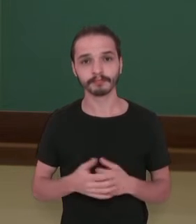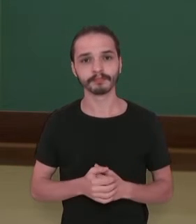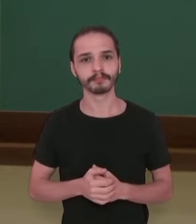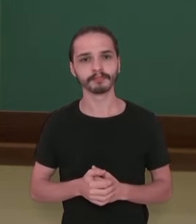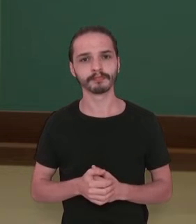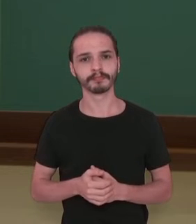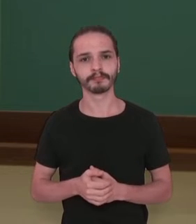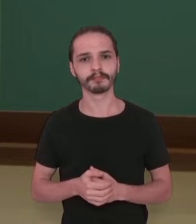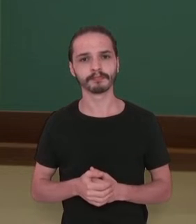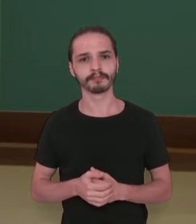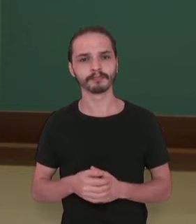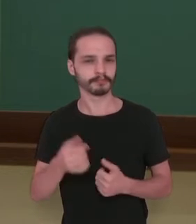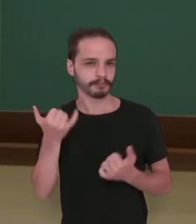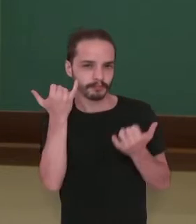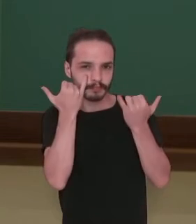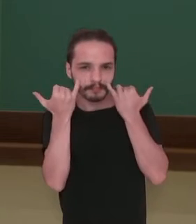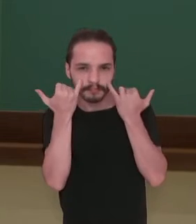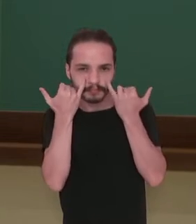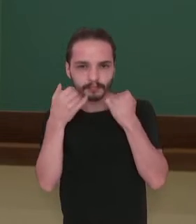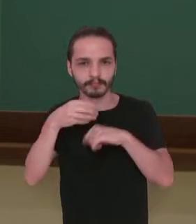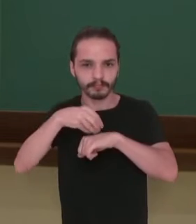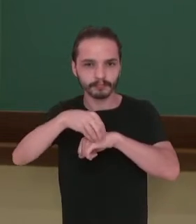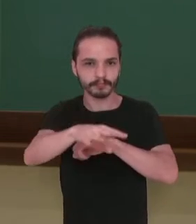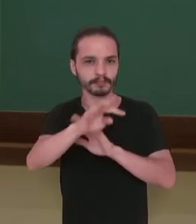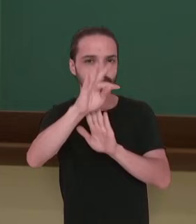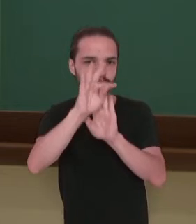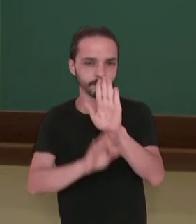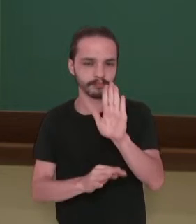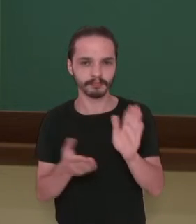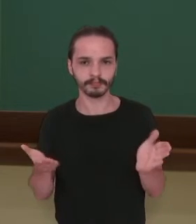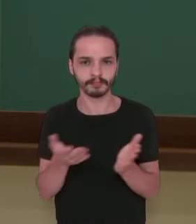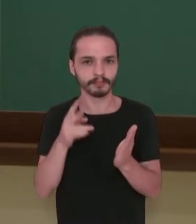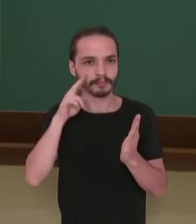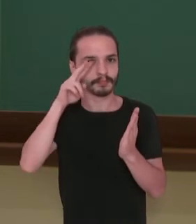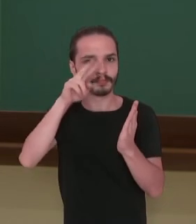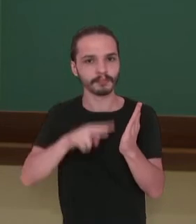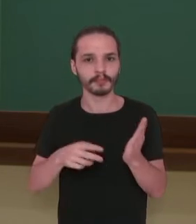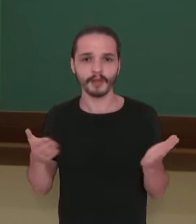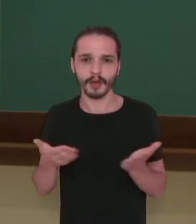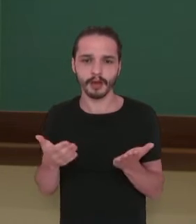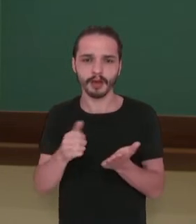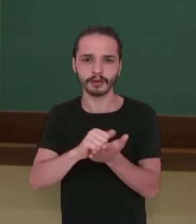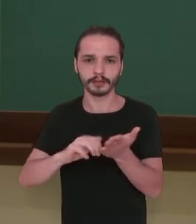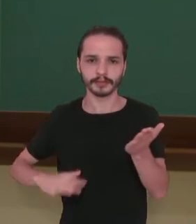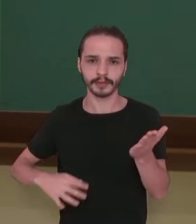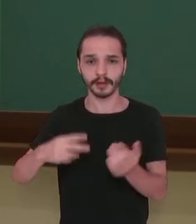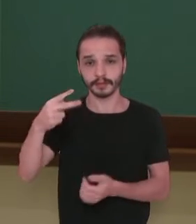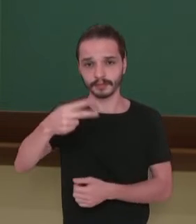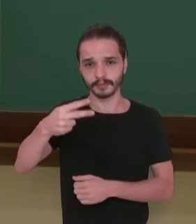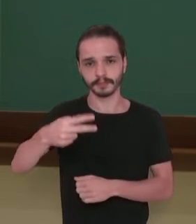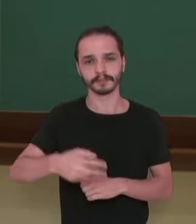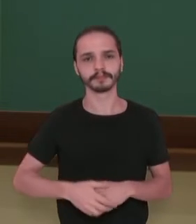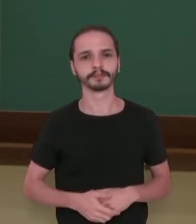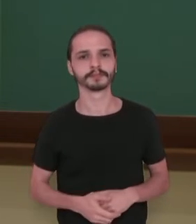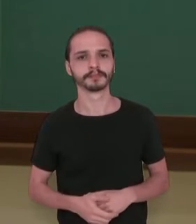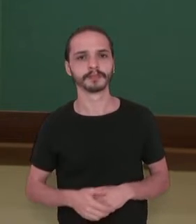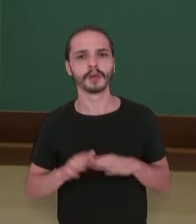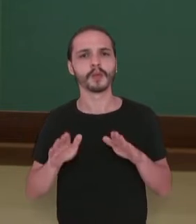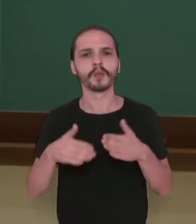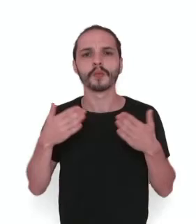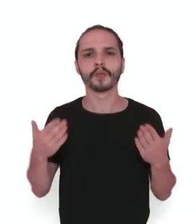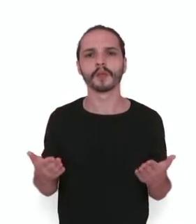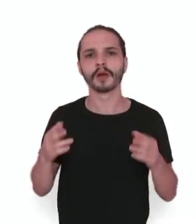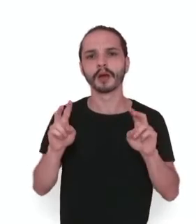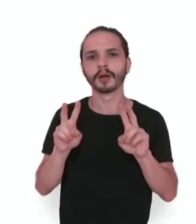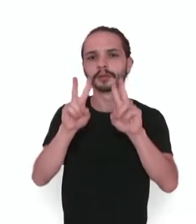posse dessas informações iniciais do texto que acabamos de ler, temos a nossa segunda proposta de atividade. Qual seria o tema do texto